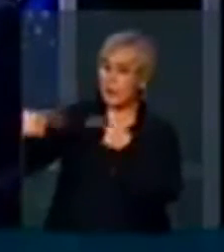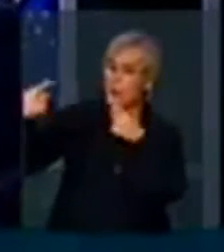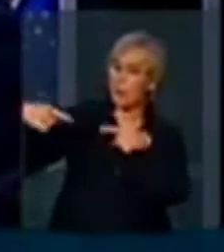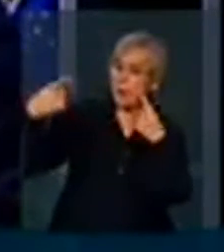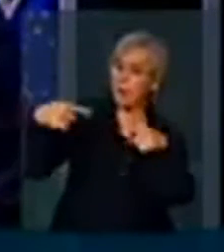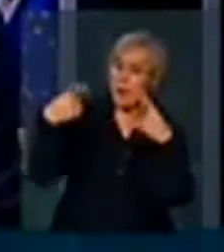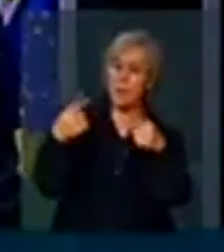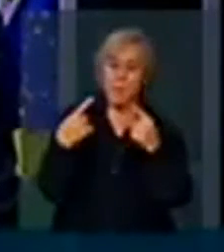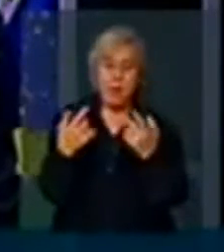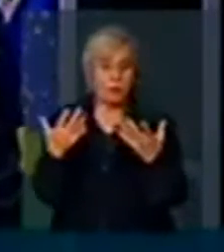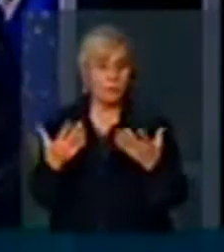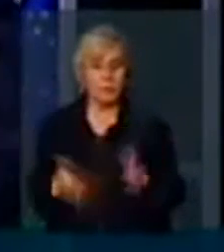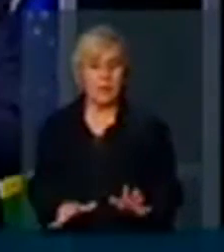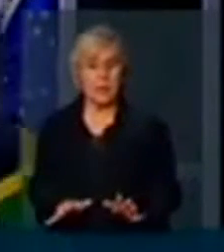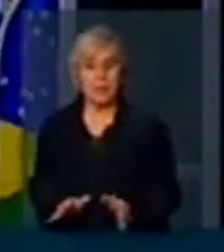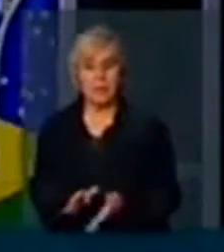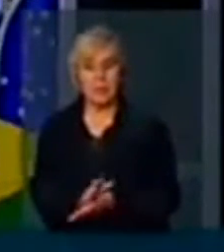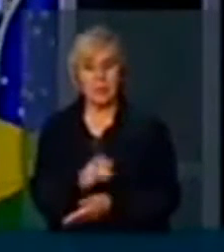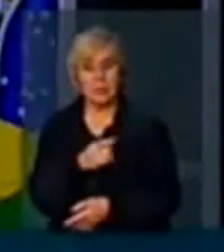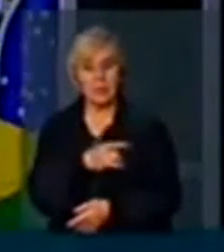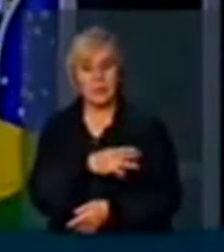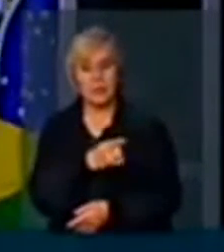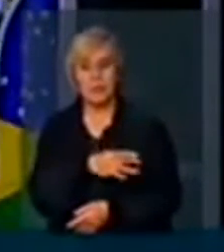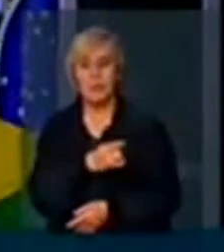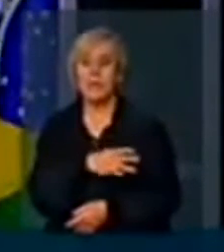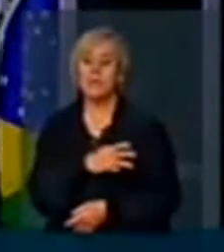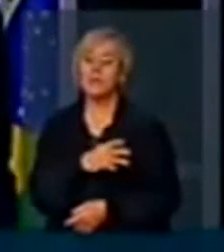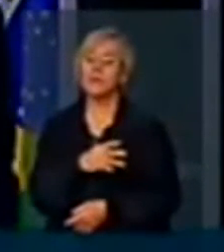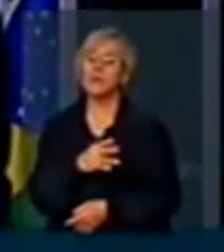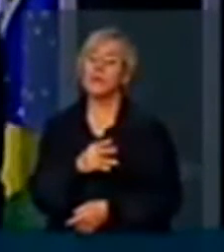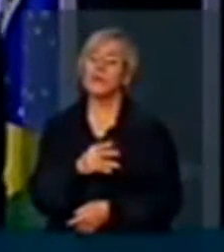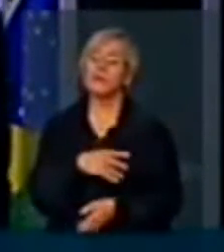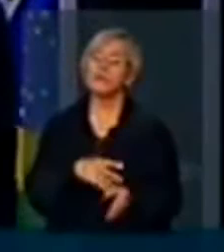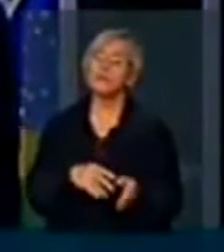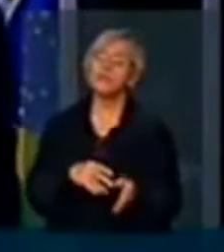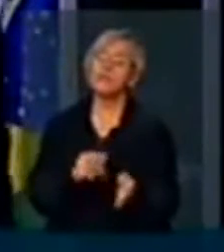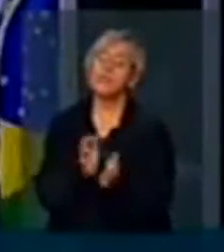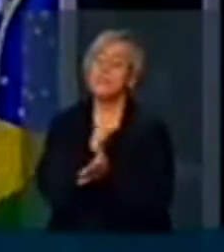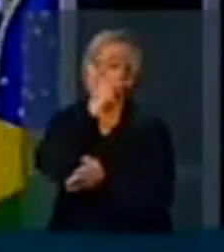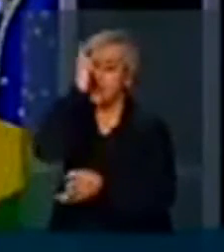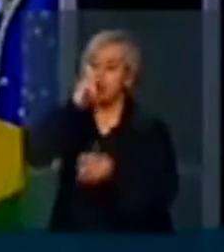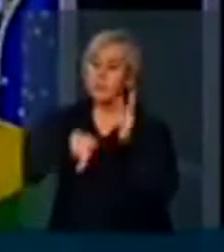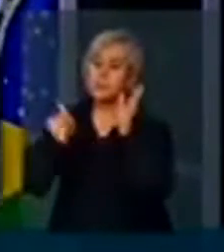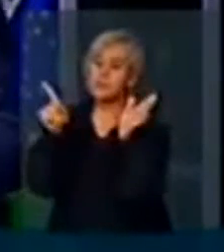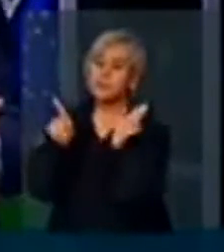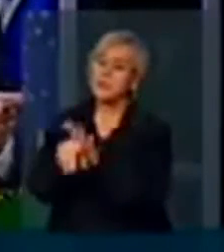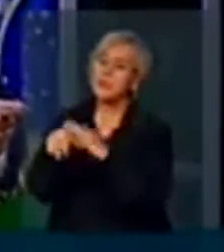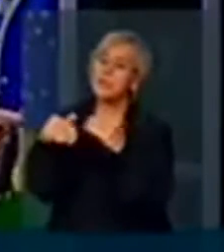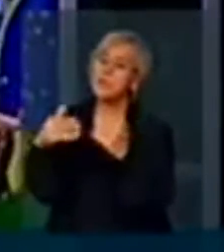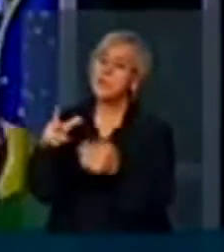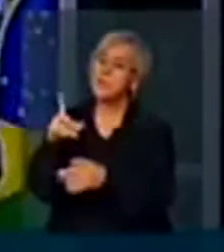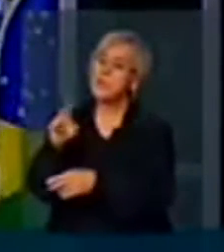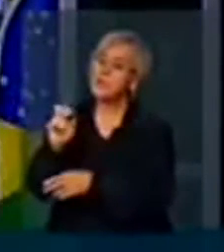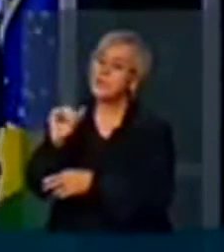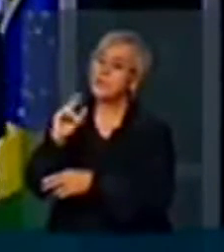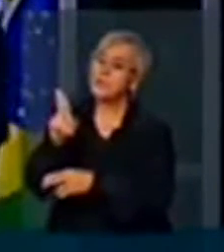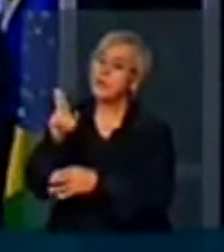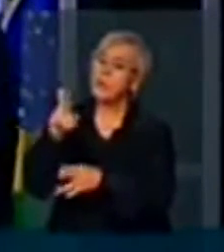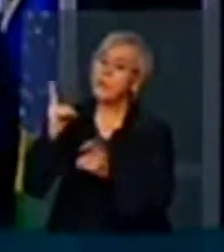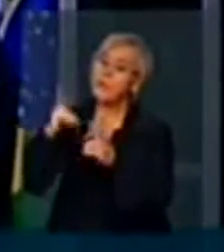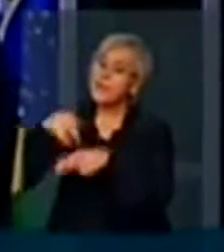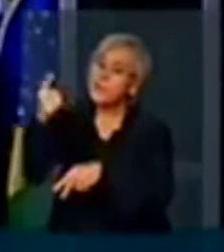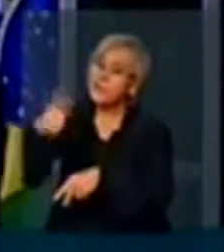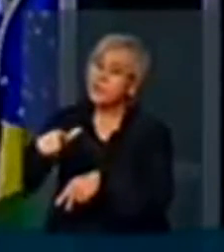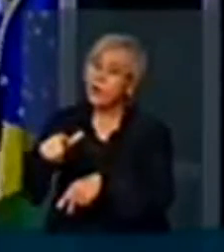perguntado e não saber responder. Tem medo de perguntarem para ele assim: e o Zé Dirceu, o seu capitão do time, foi preso de novo? Ele vai ter